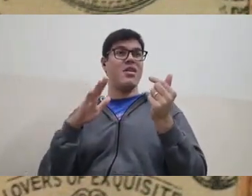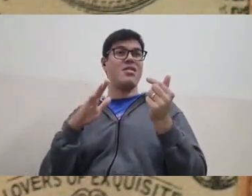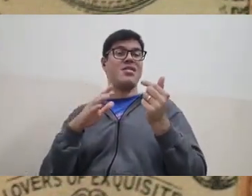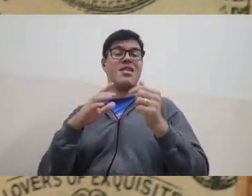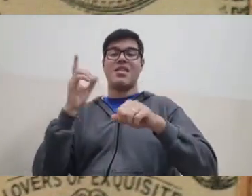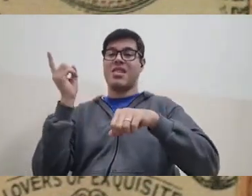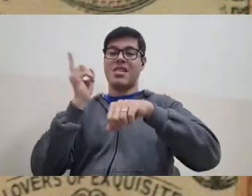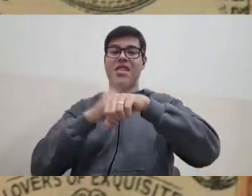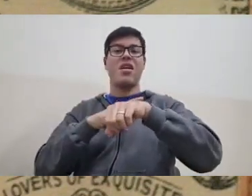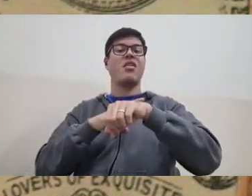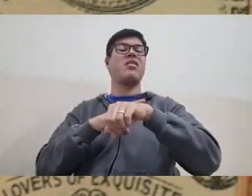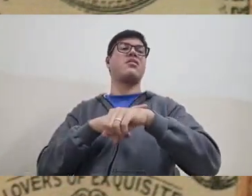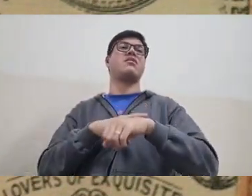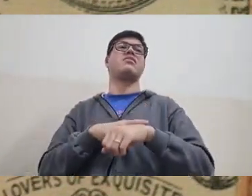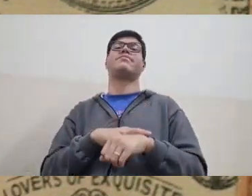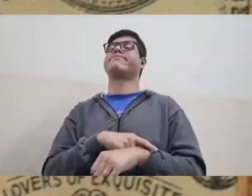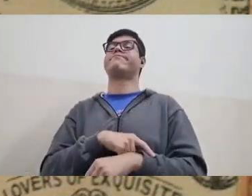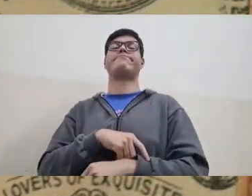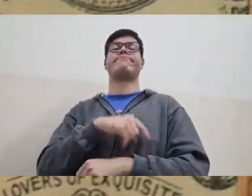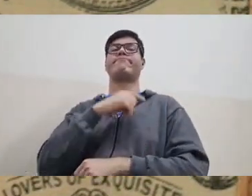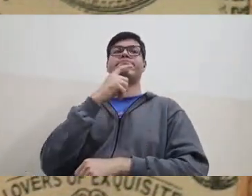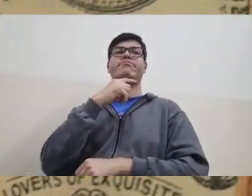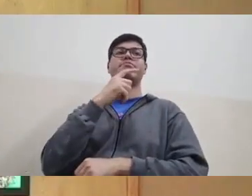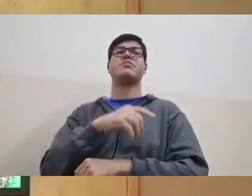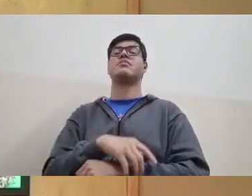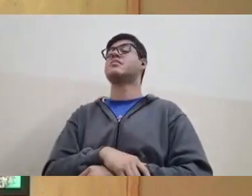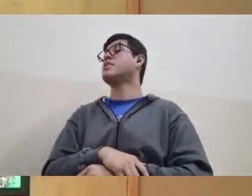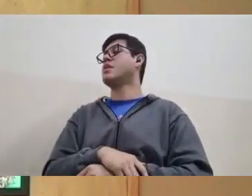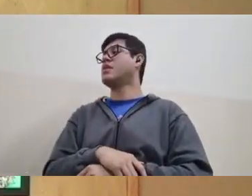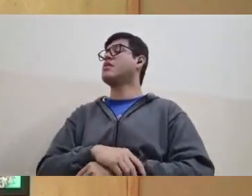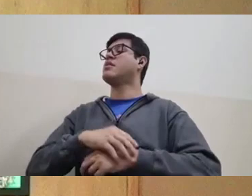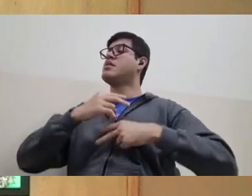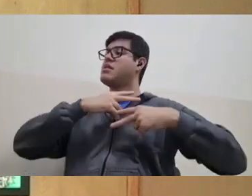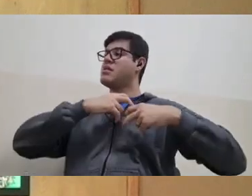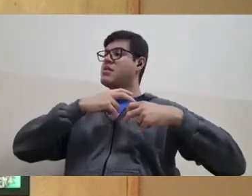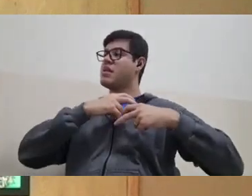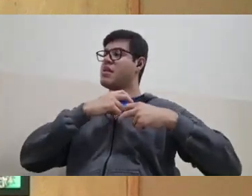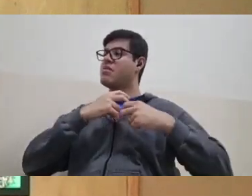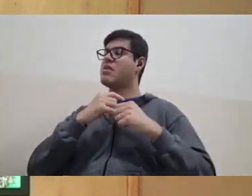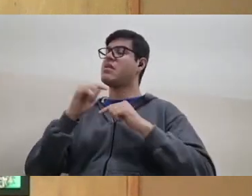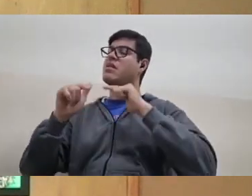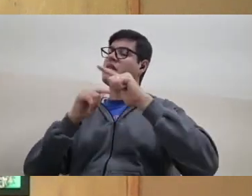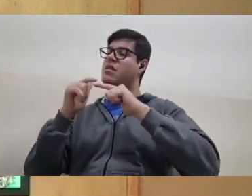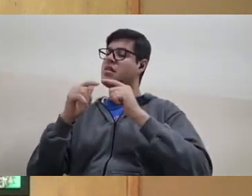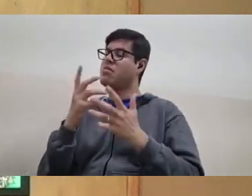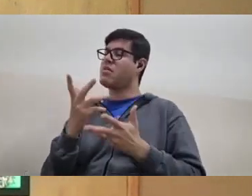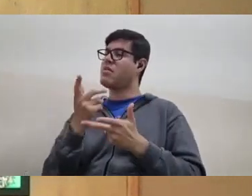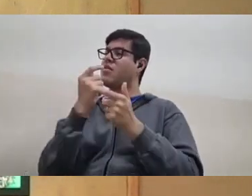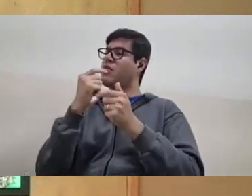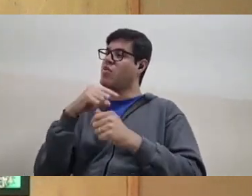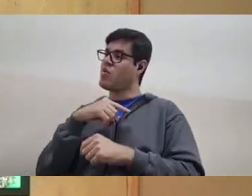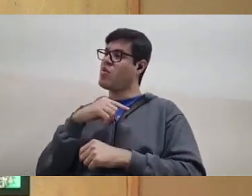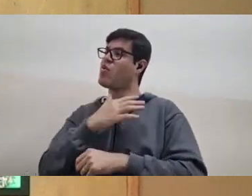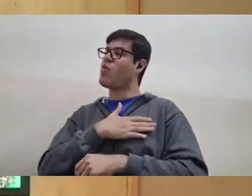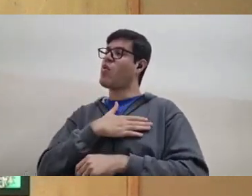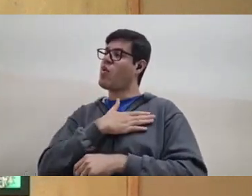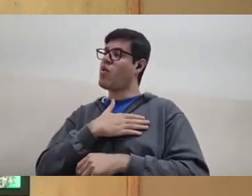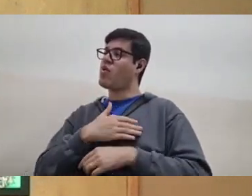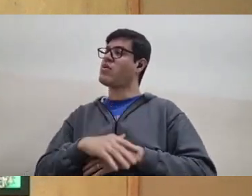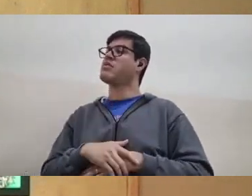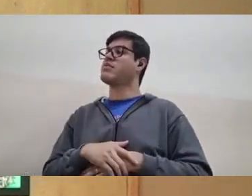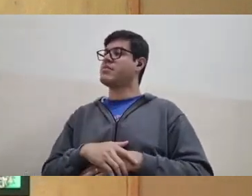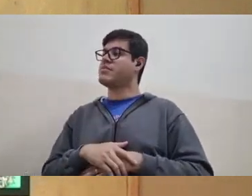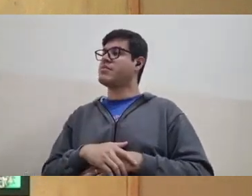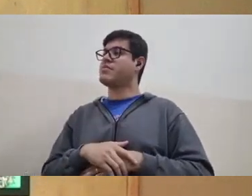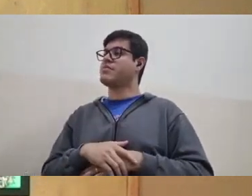em cima da hora não eu quero só saber demais além do SEBRAE que eu acho que um serviço Fantástico tem história